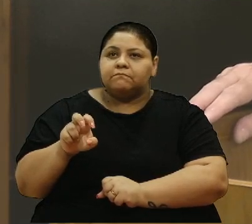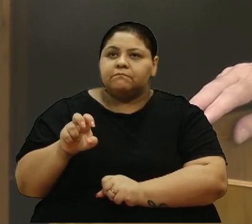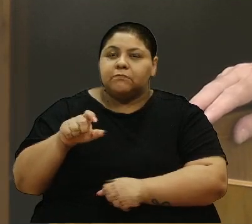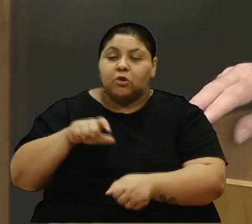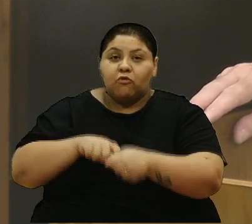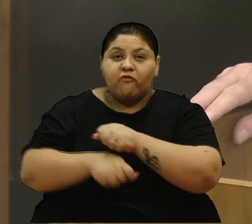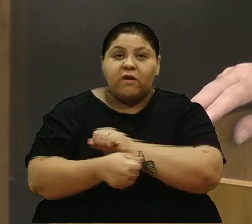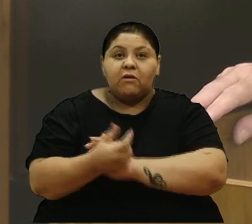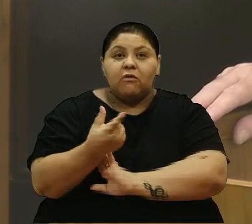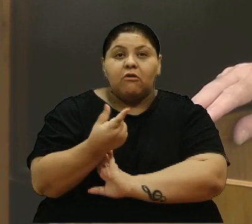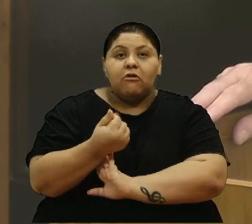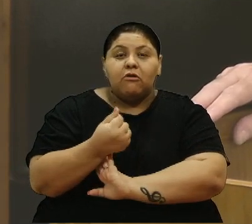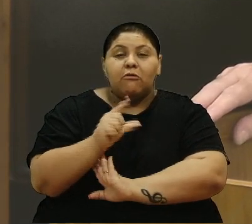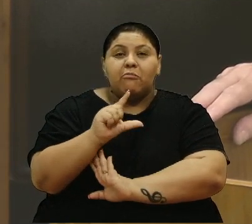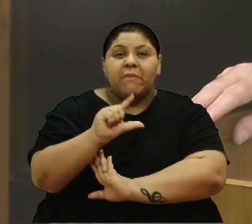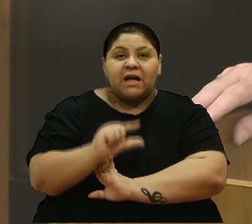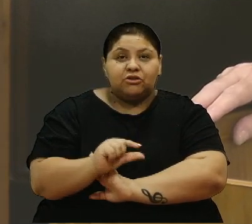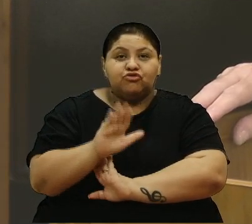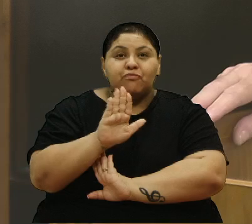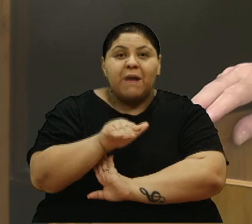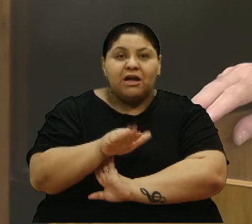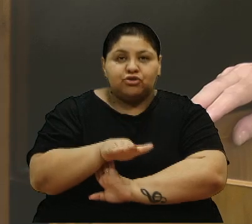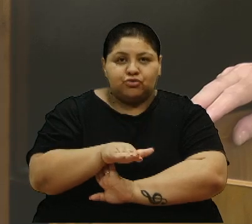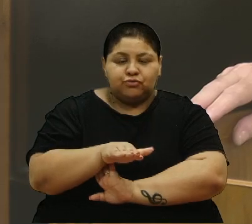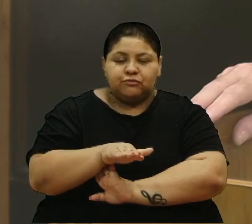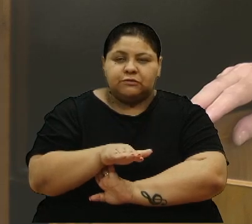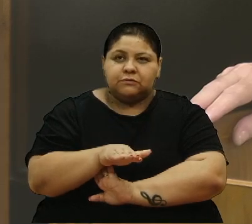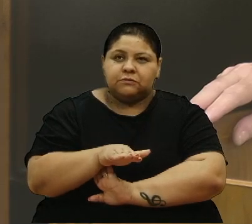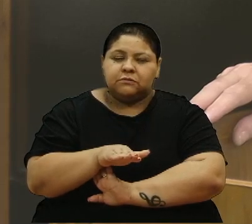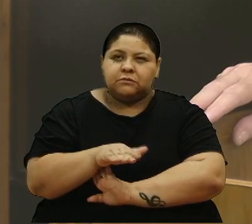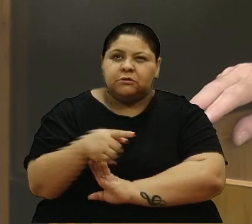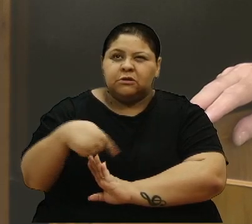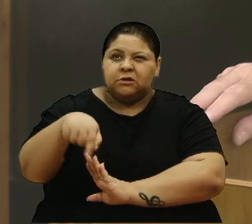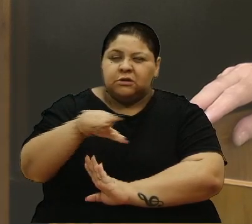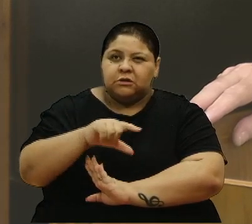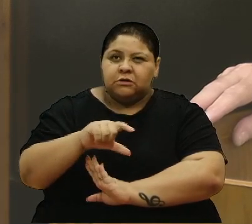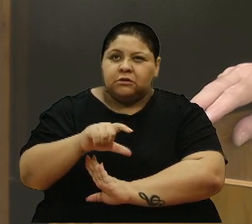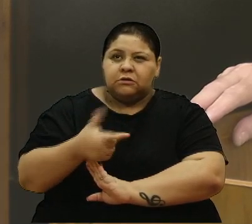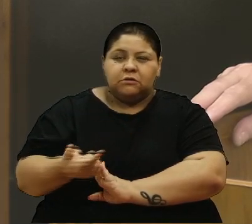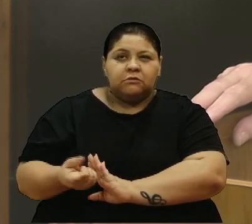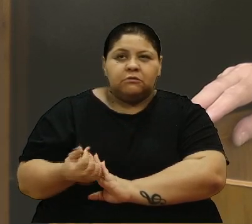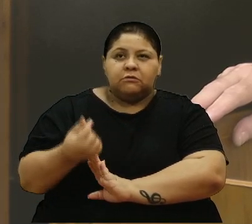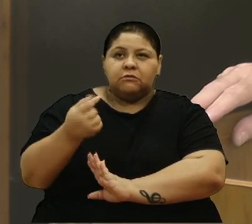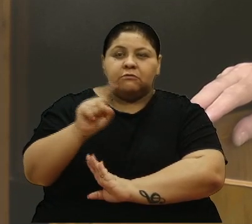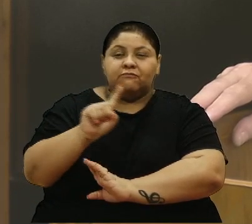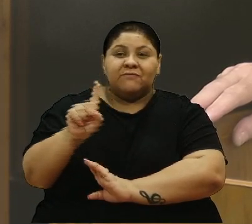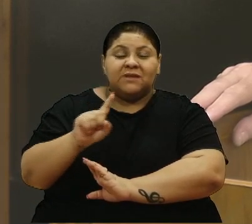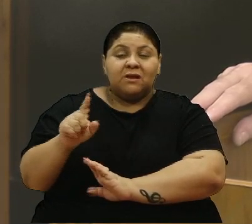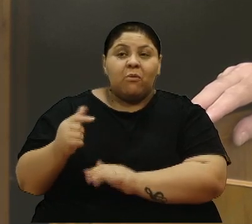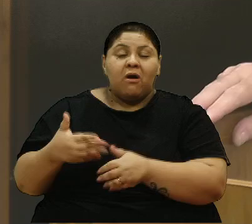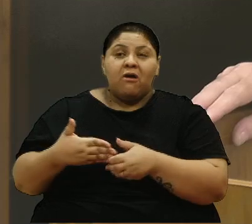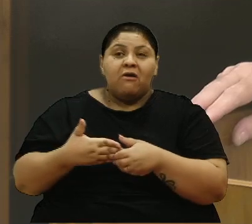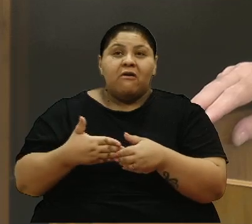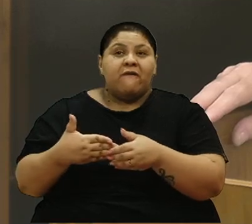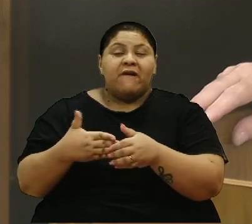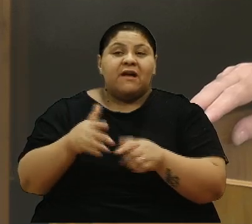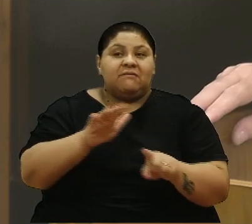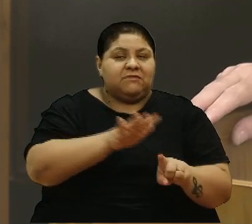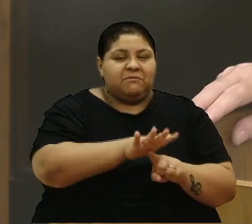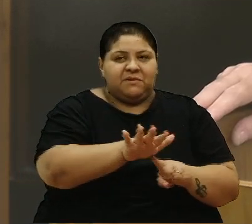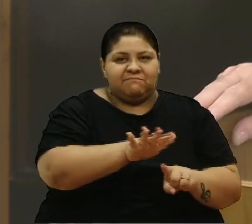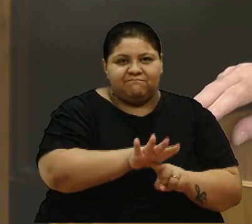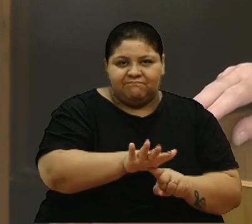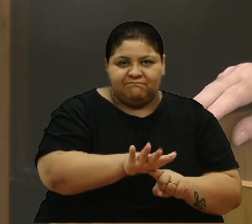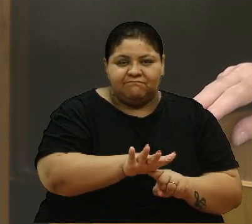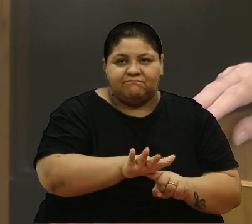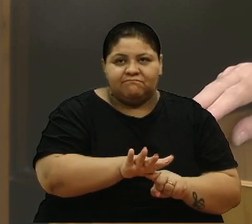baixo. E as nossas receitas não estão acompanhando as demandas